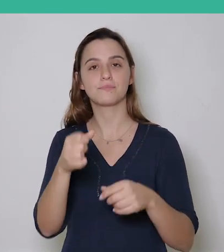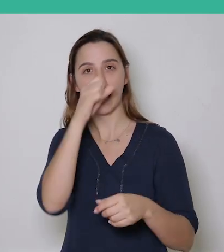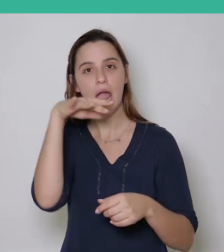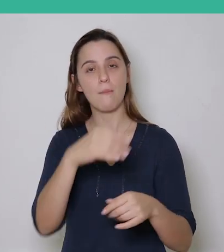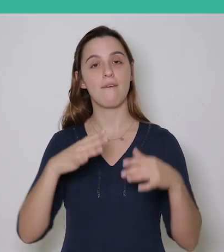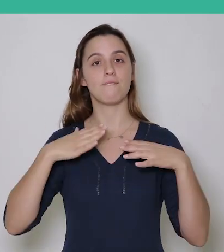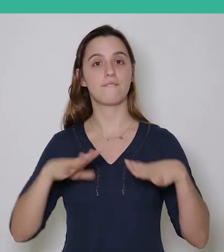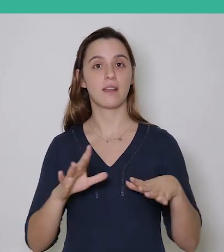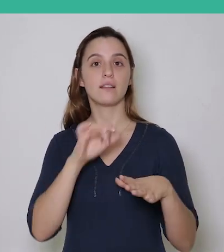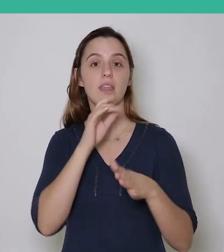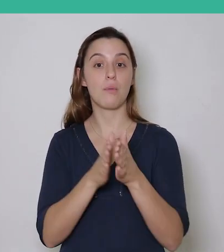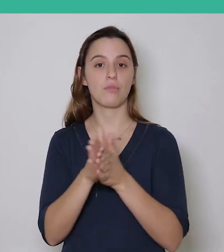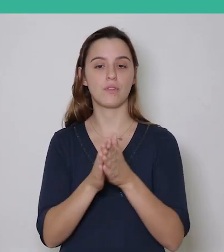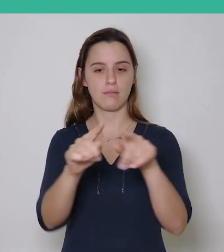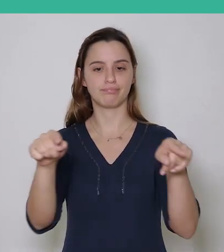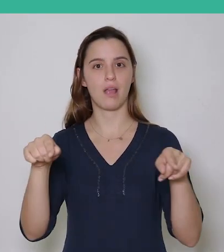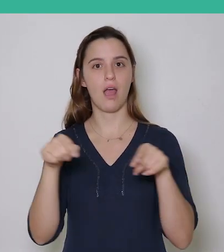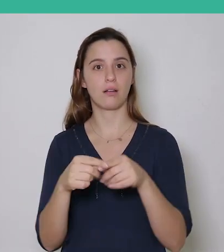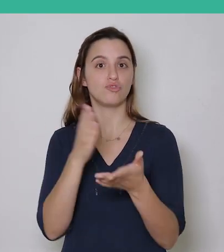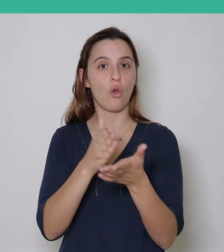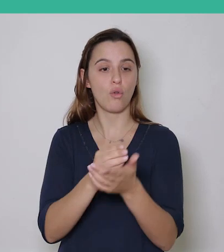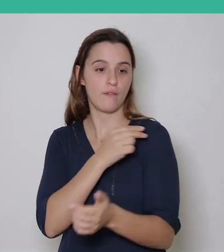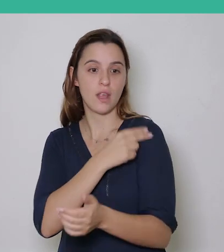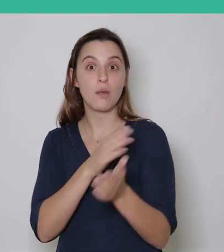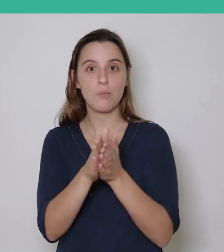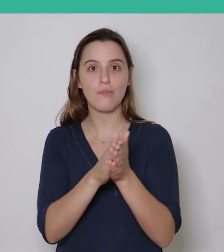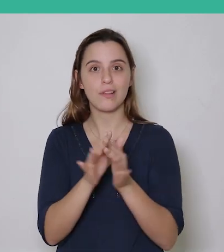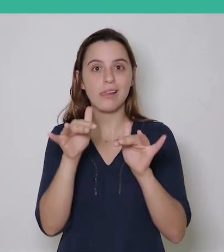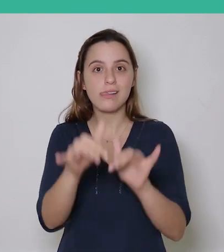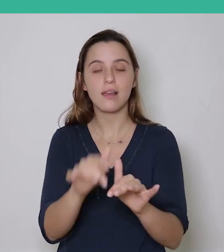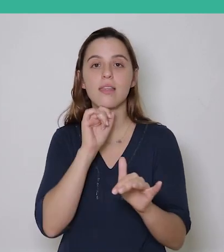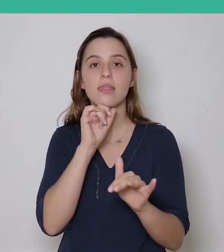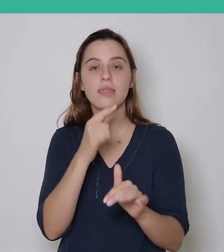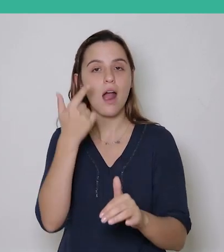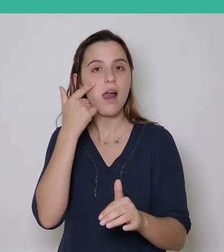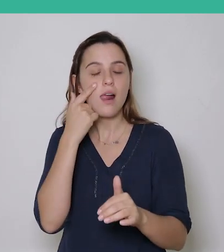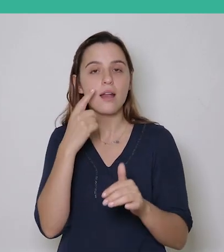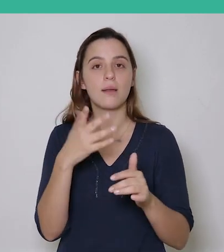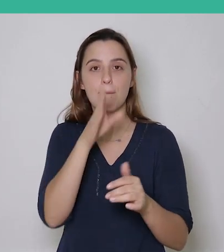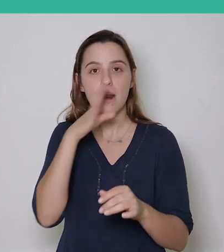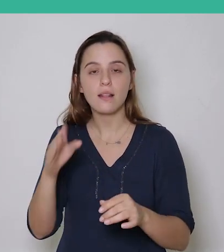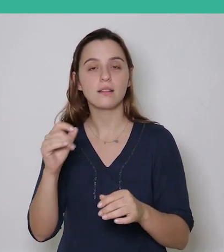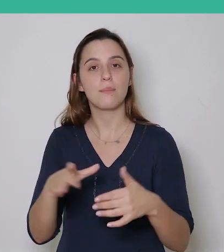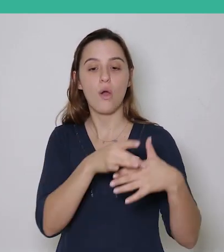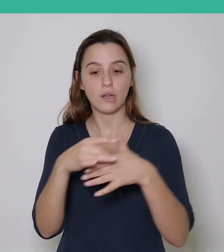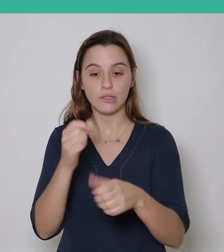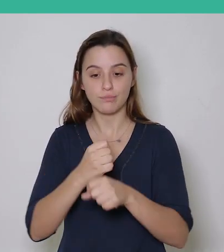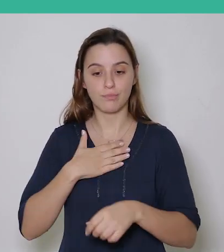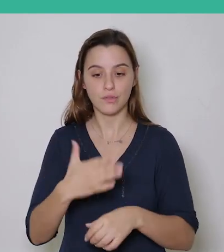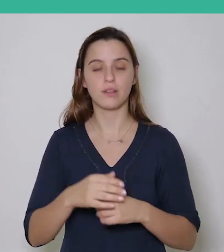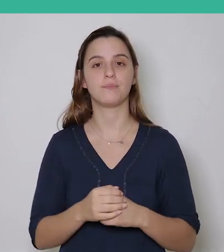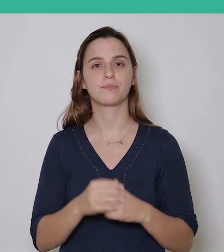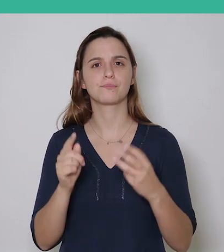férias que utilize espaços educativos, como as escolas ou a universidade, e que ofereça uma experiência prática de orientação